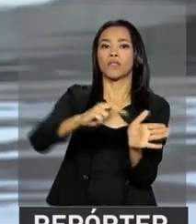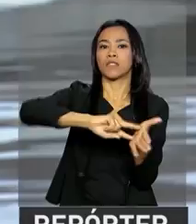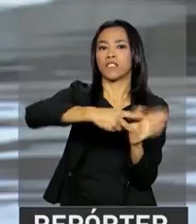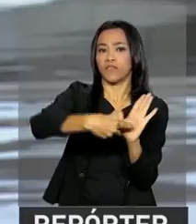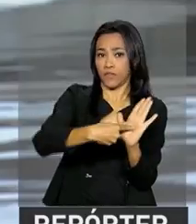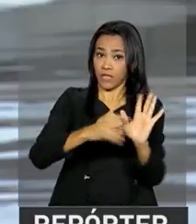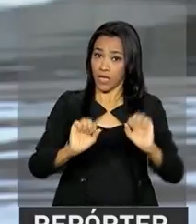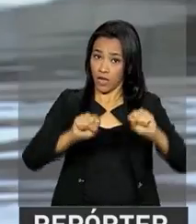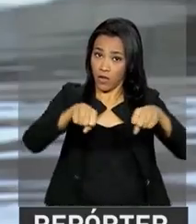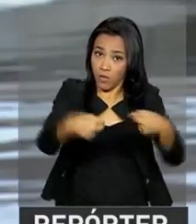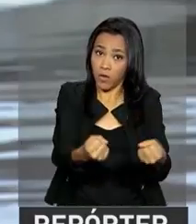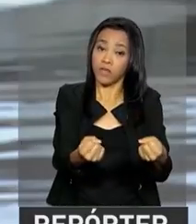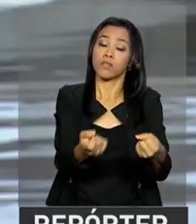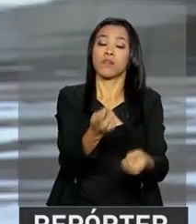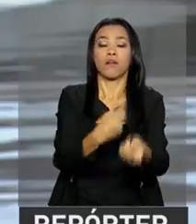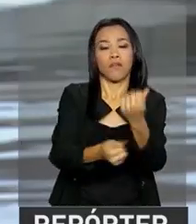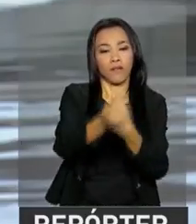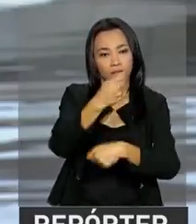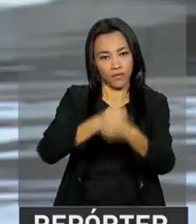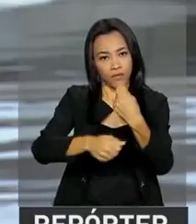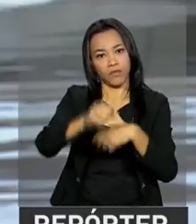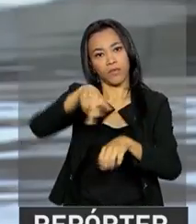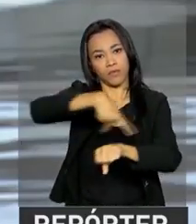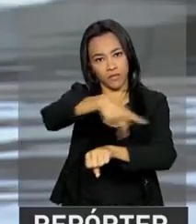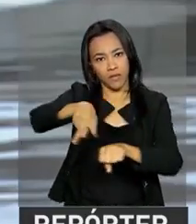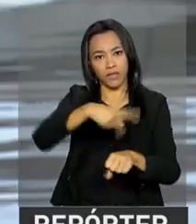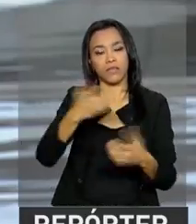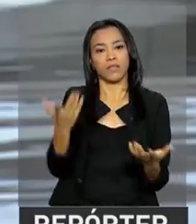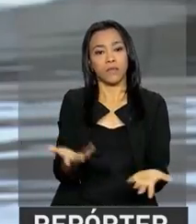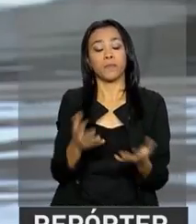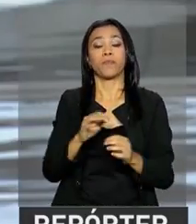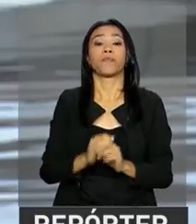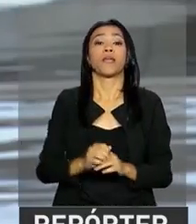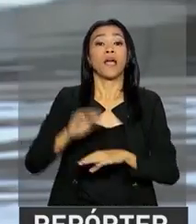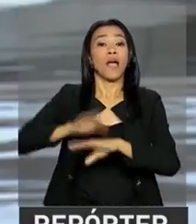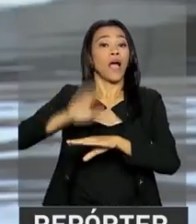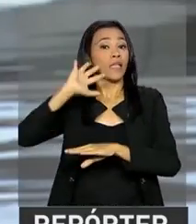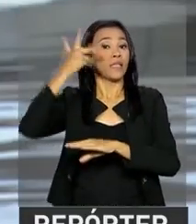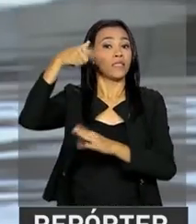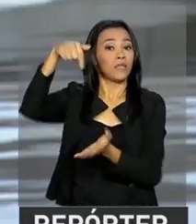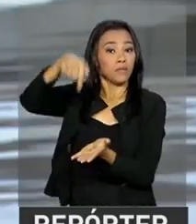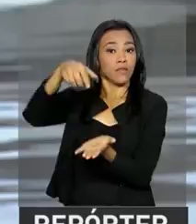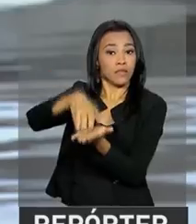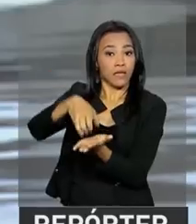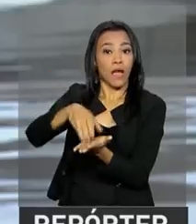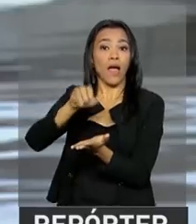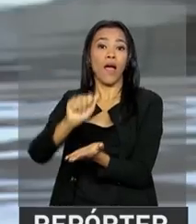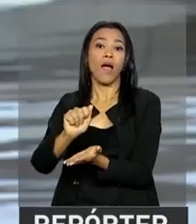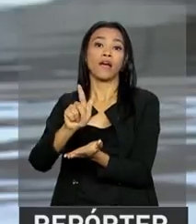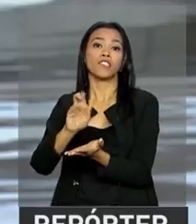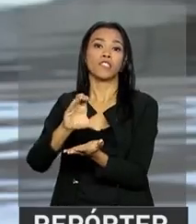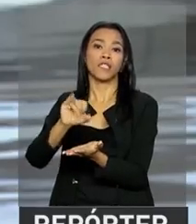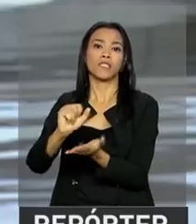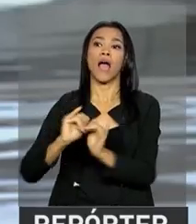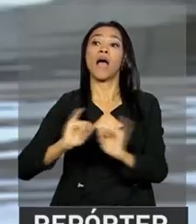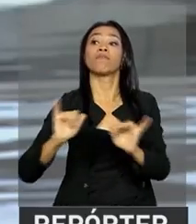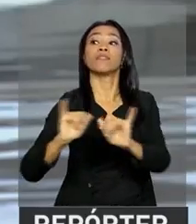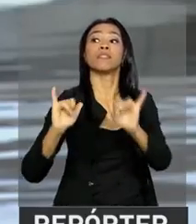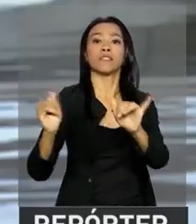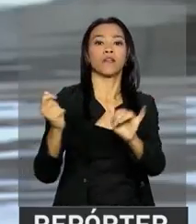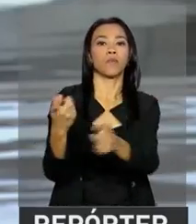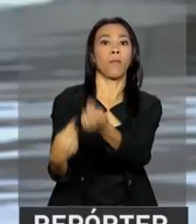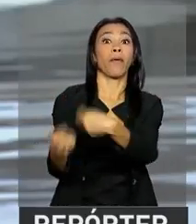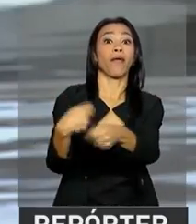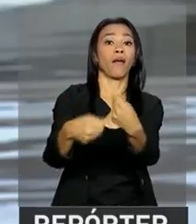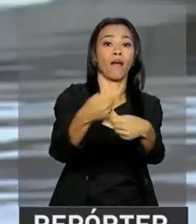crescimento econômico no país a decisão da Mud sinaliza ao mercado a possibilidade então